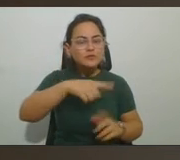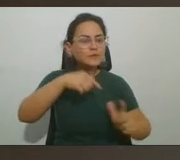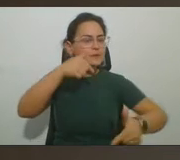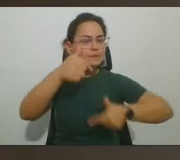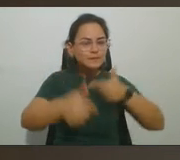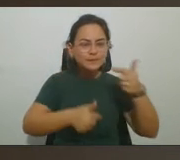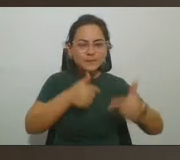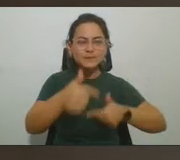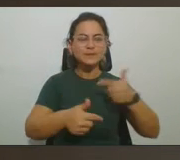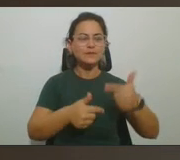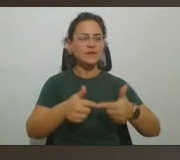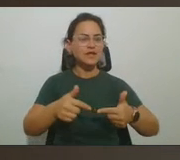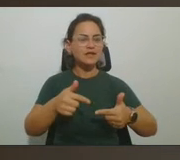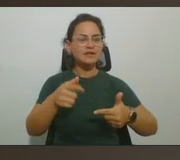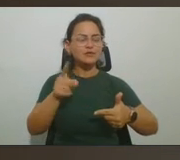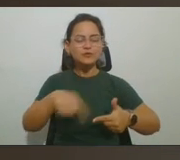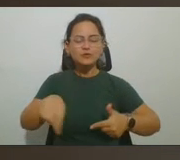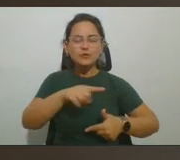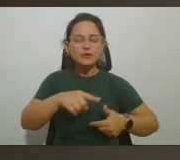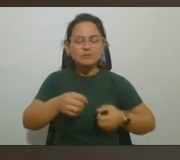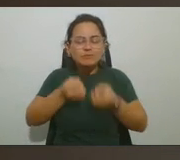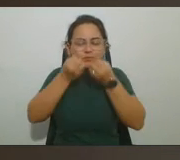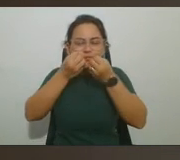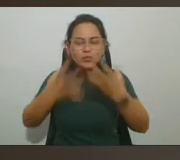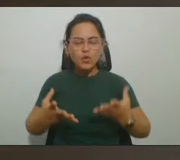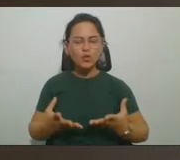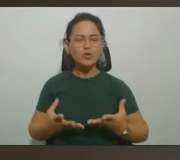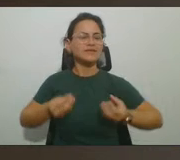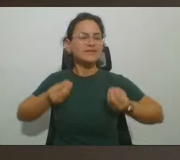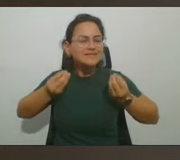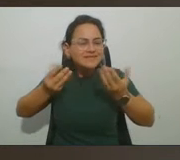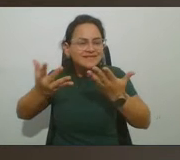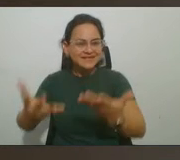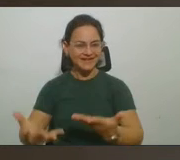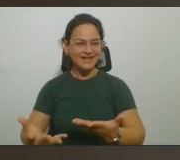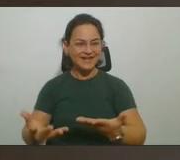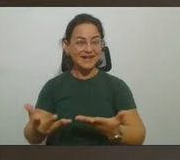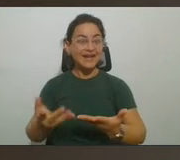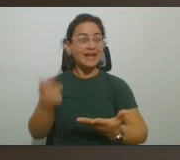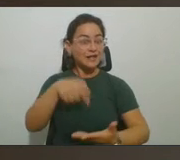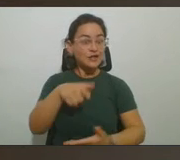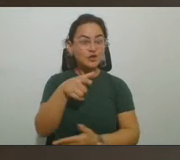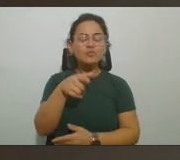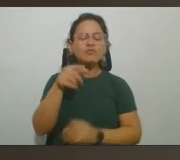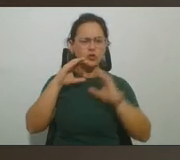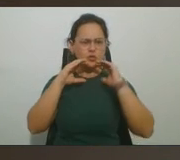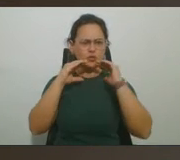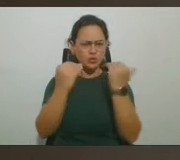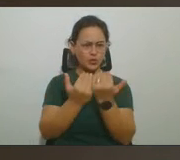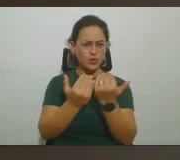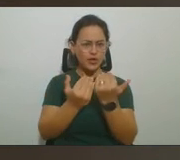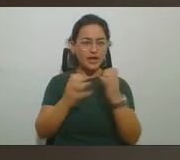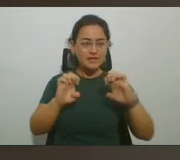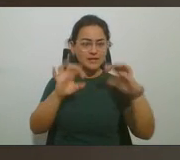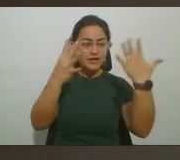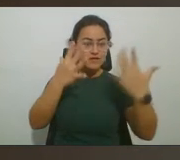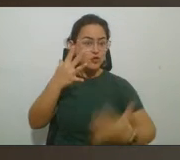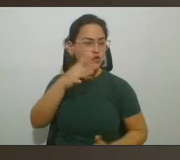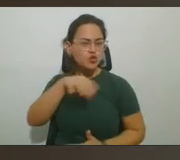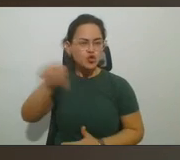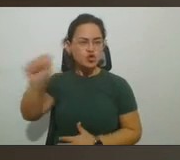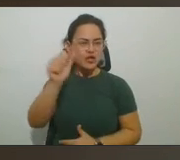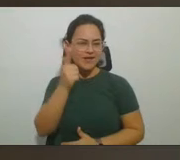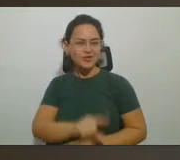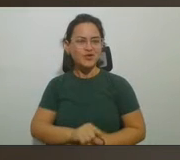com generosidade para que esse sucesso deste evento acontecesse. Antes